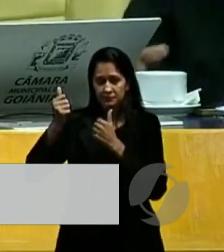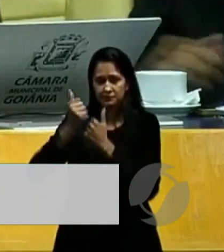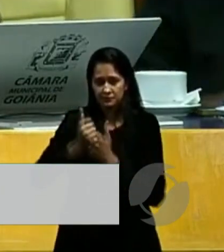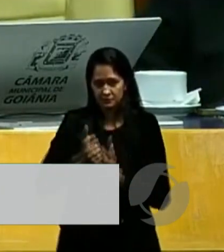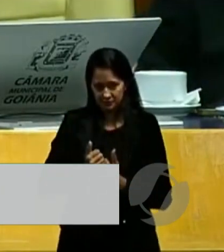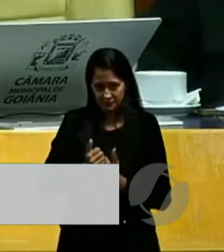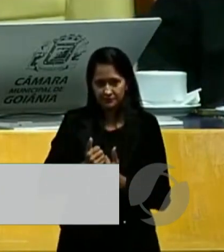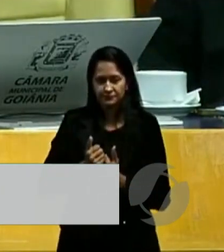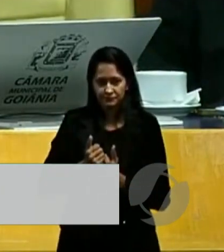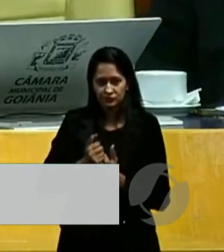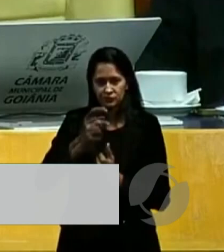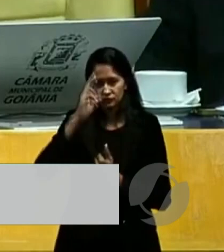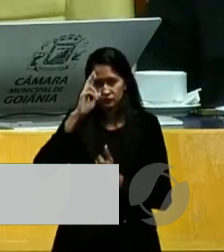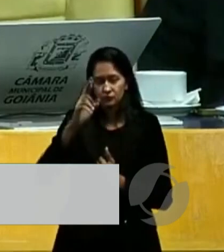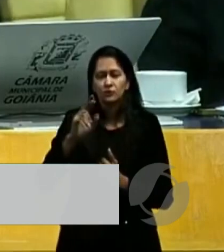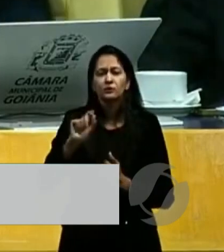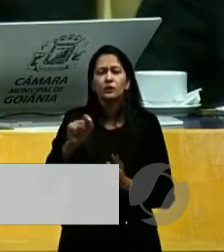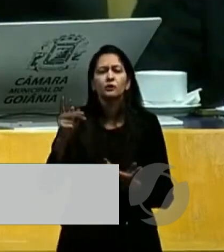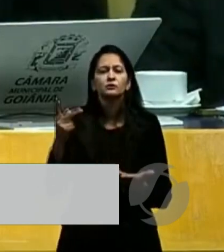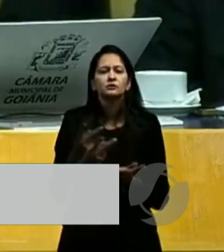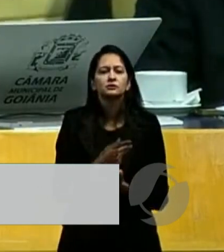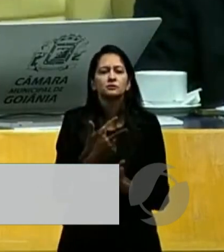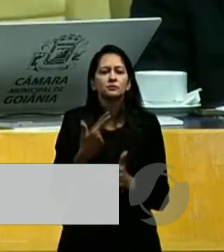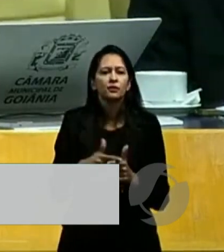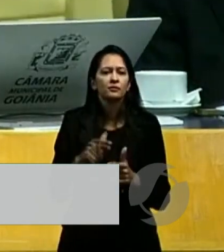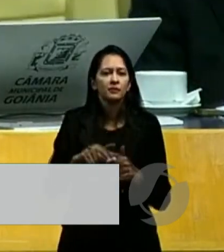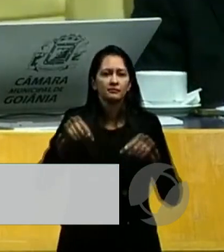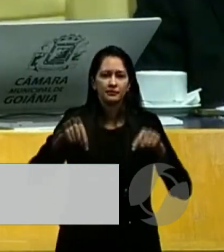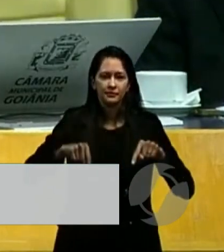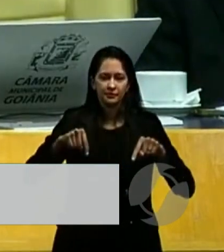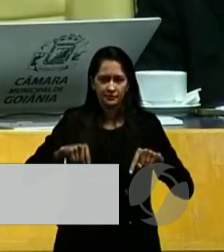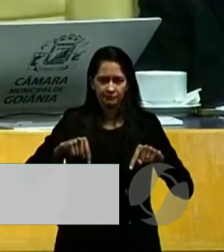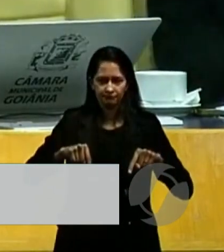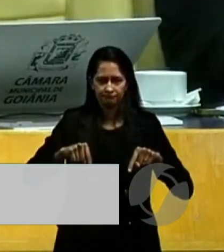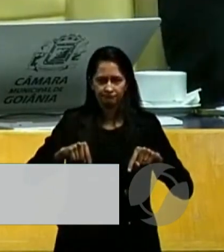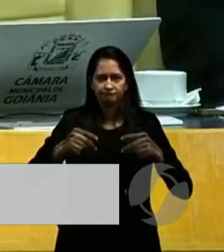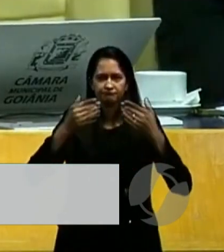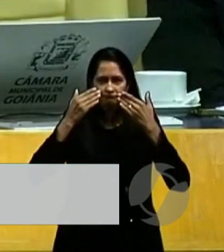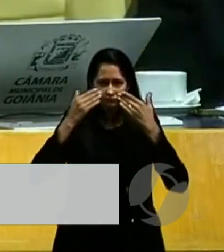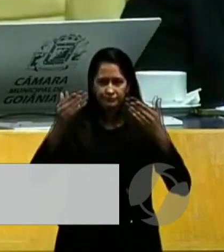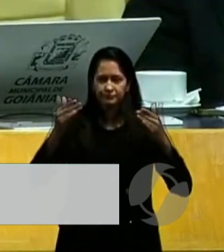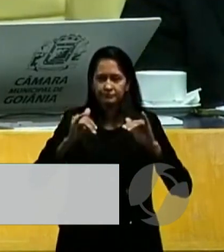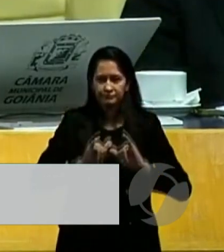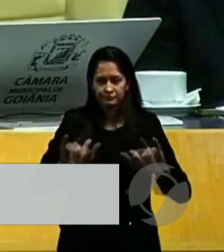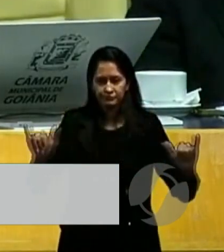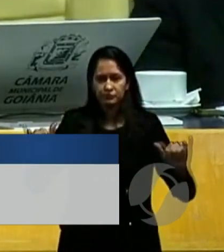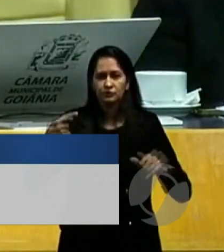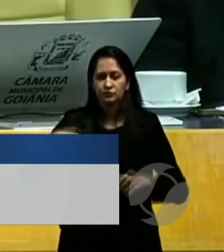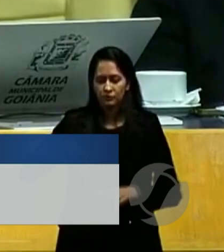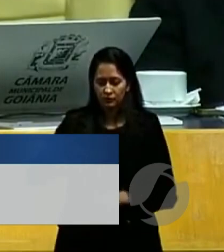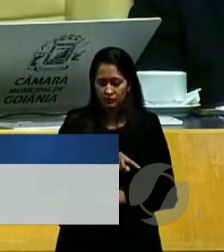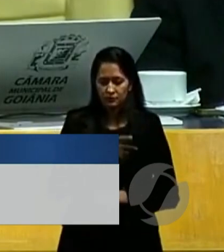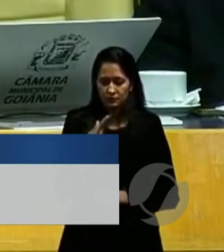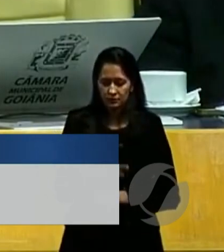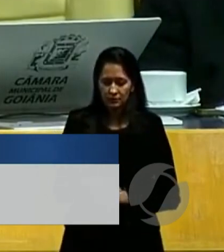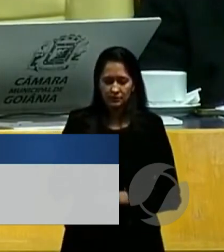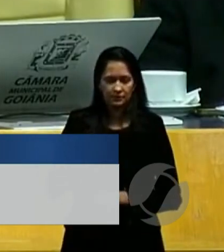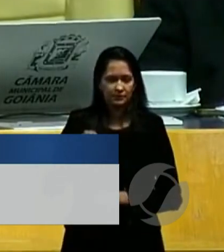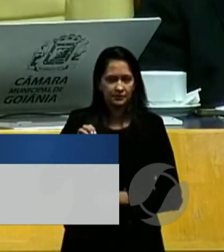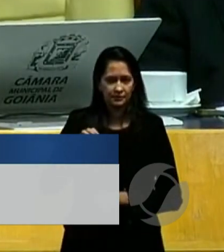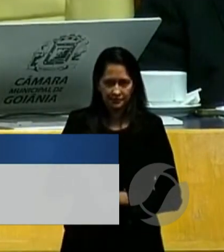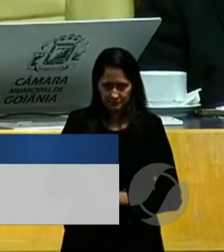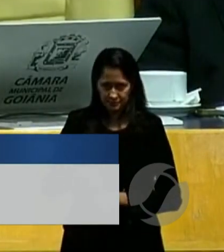que a casa é defensora da liberdade de imprensa e do jornalismo profissional. A mesa diretora, a Câmara Municipal,